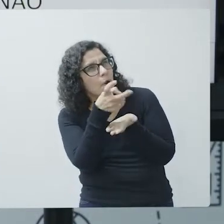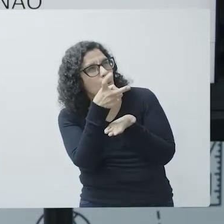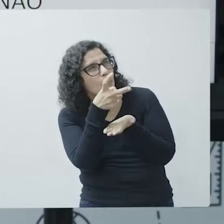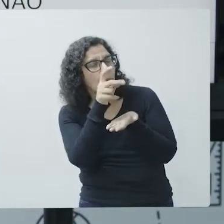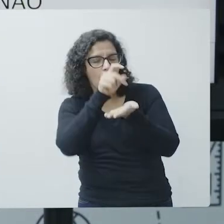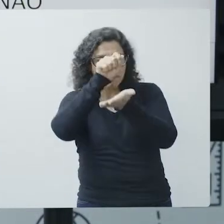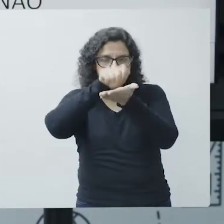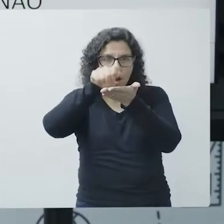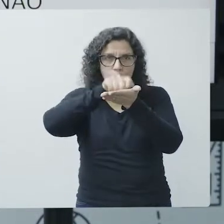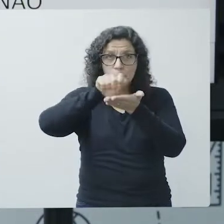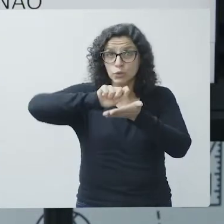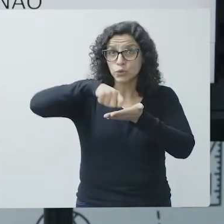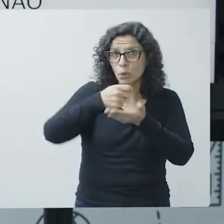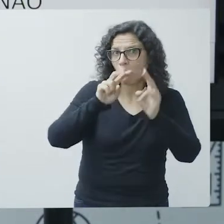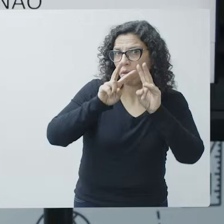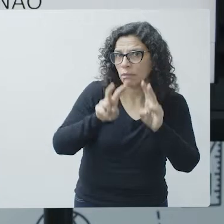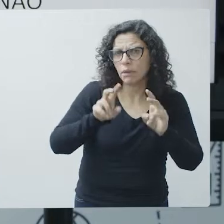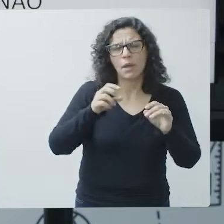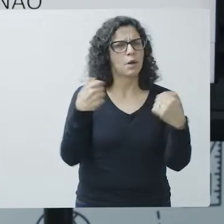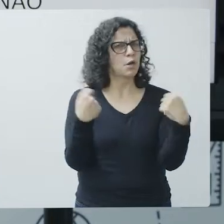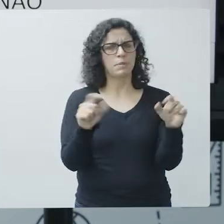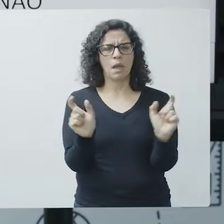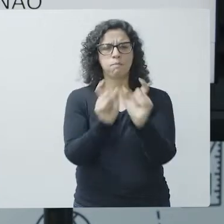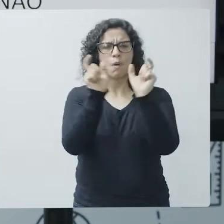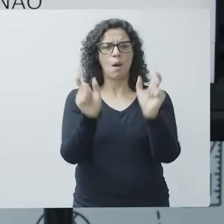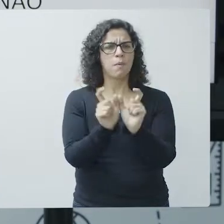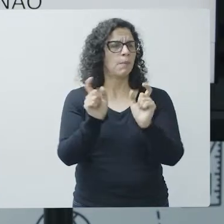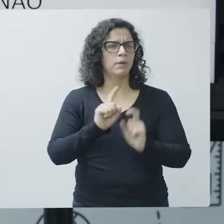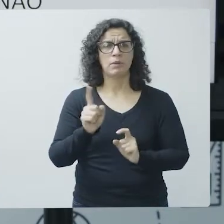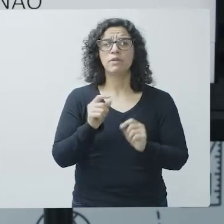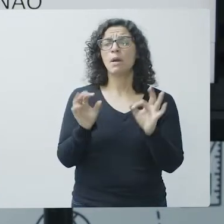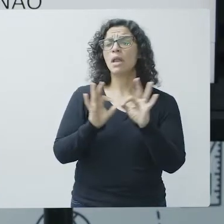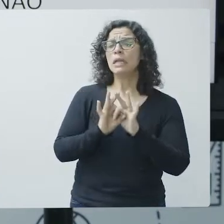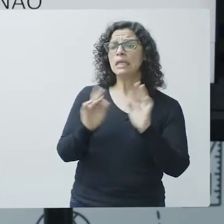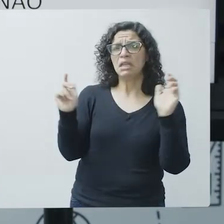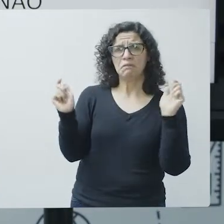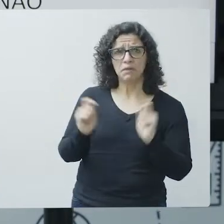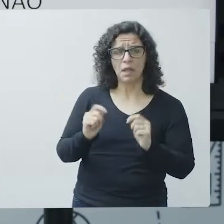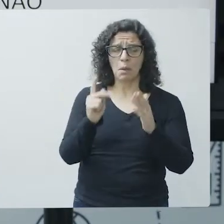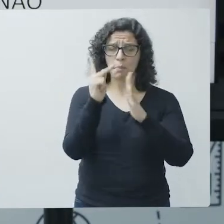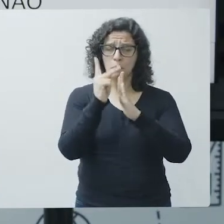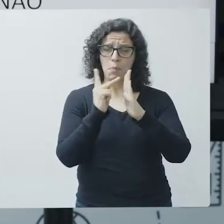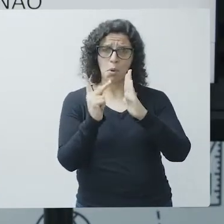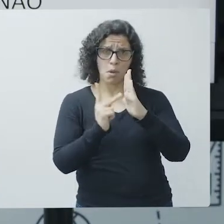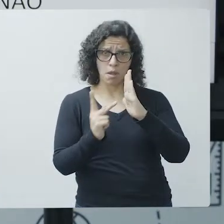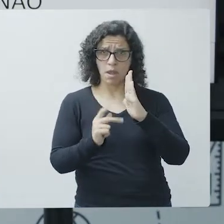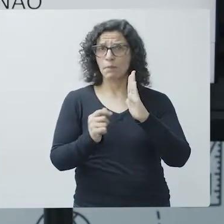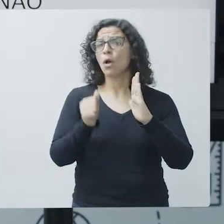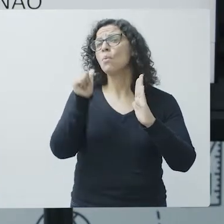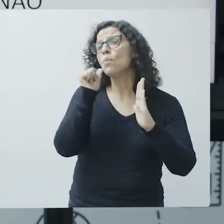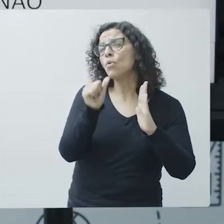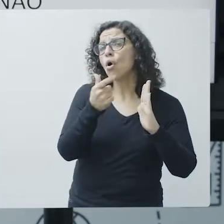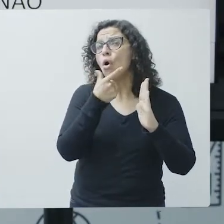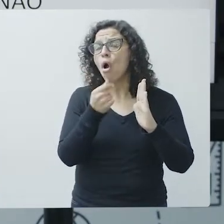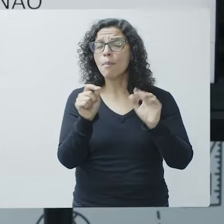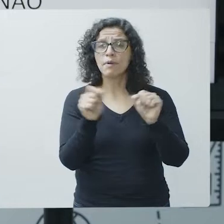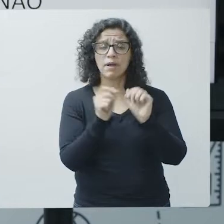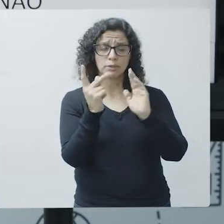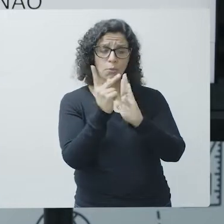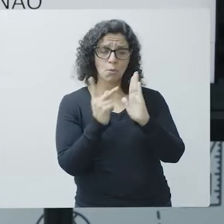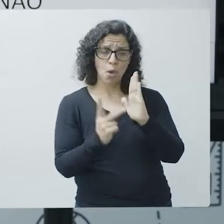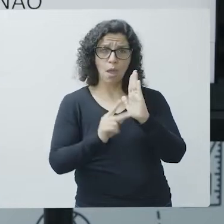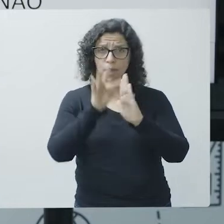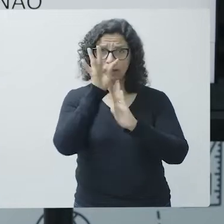poema sobre alguma coisa, não precisa se preocupar com rimas. Você pode ser muito bem um poeta ou uma poetisa que faz os